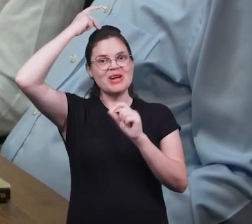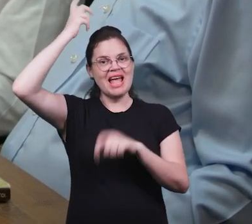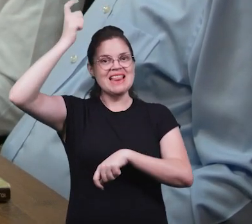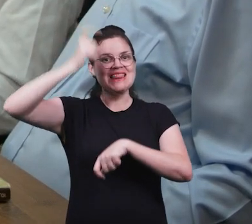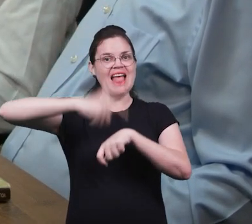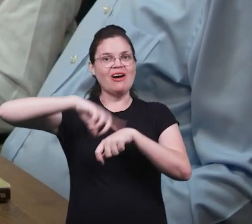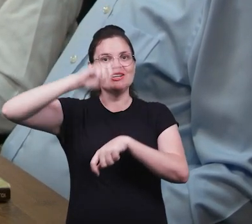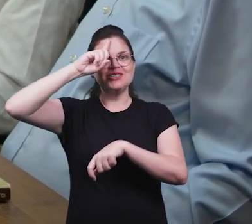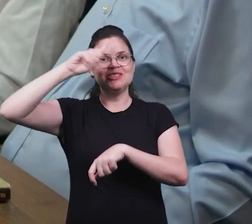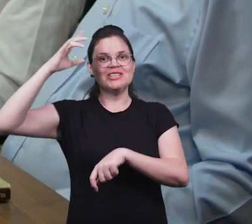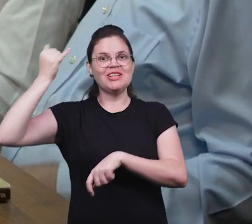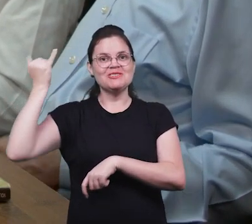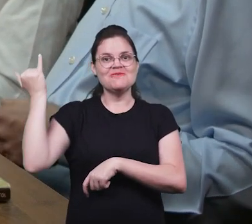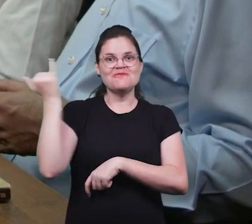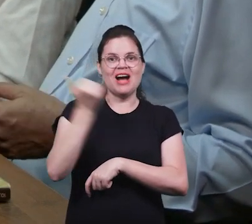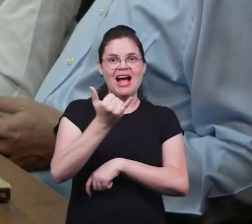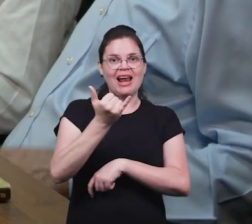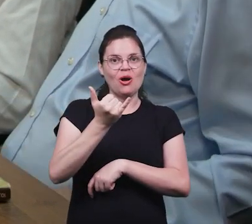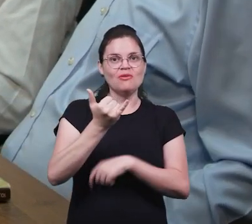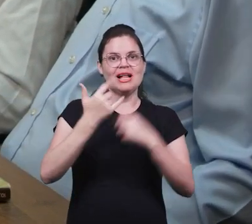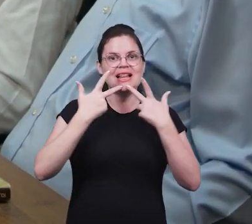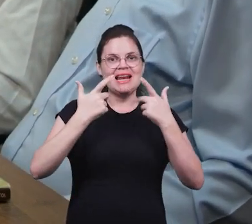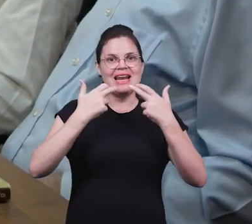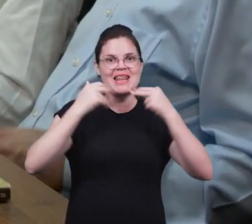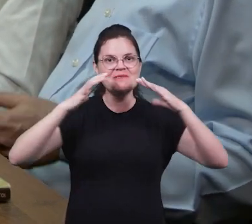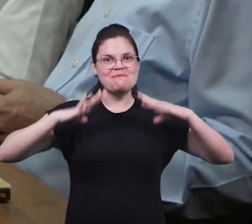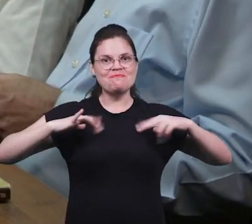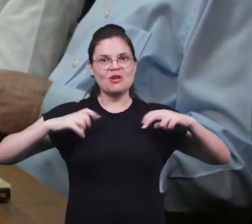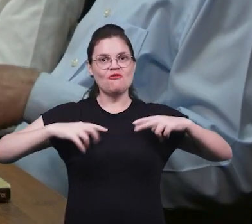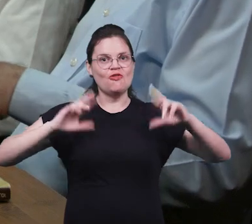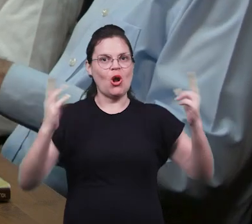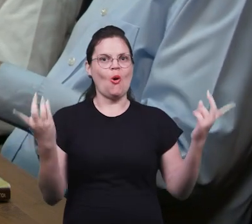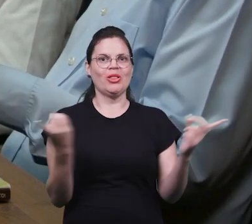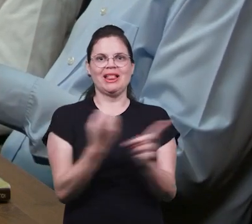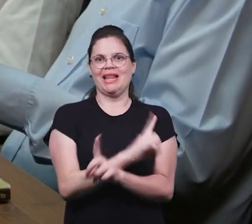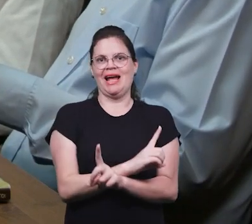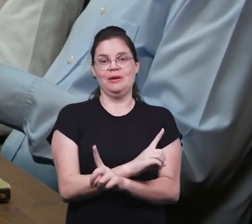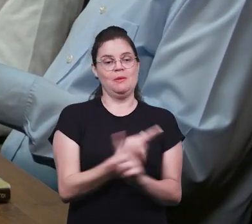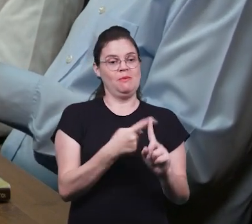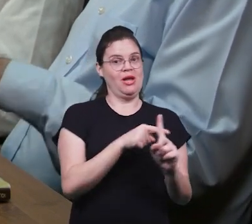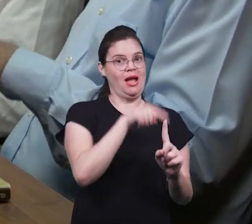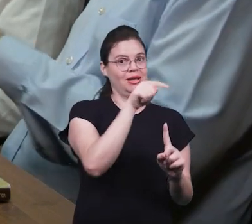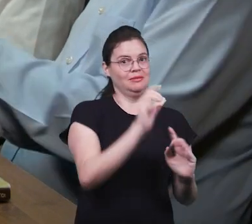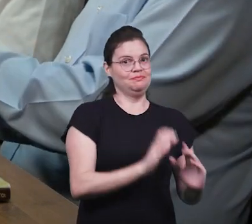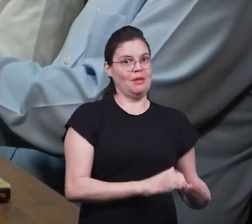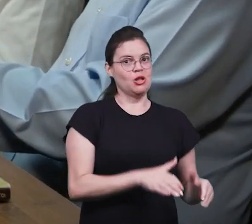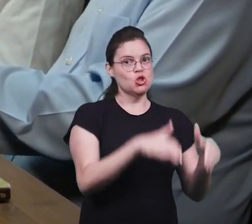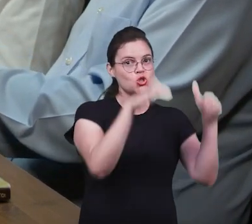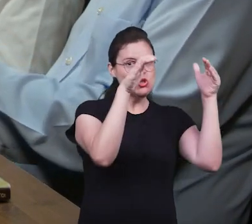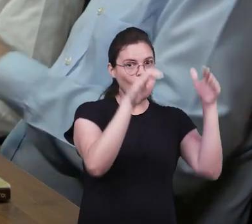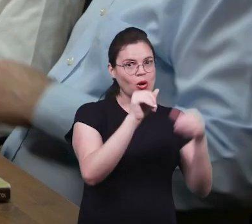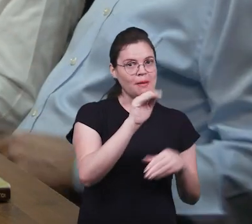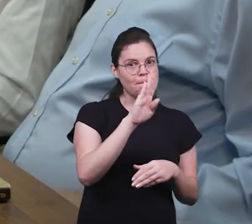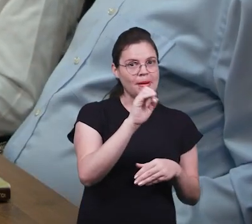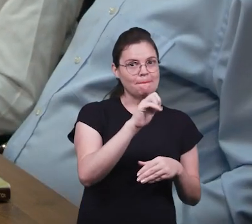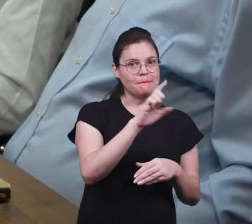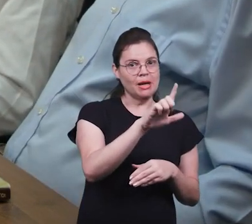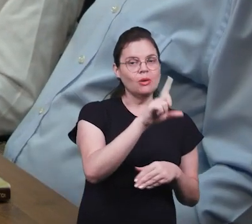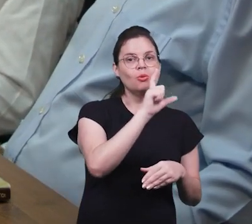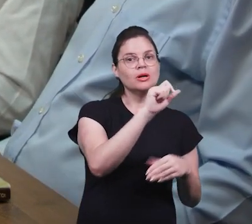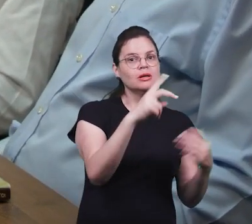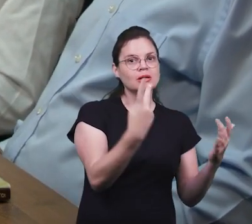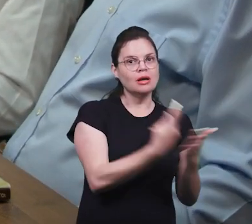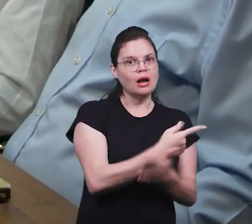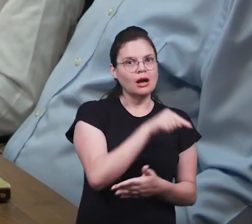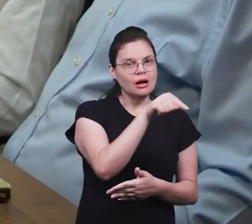dito. É o contrário, né, do que aconteceu lá. Exatamente. Lá Deus confundiu e dispersou,